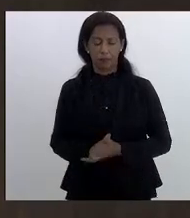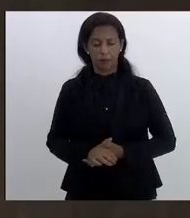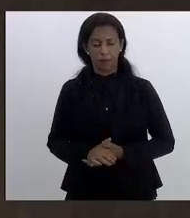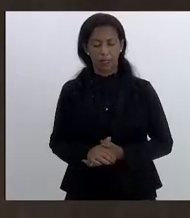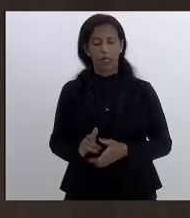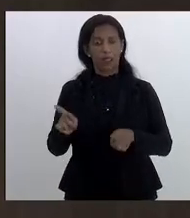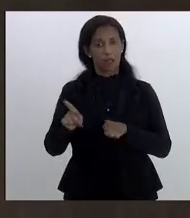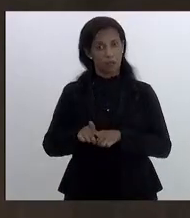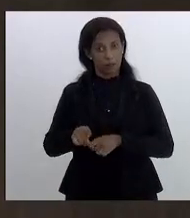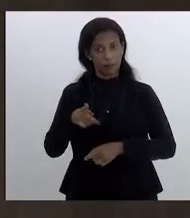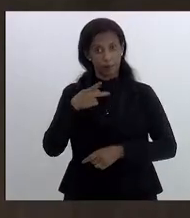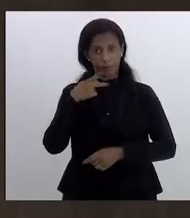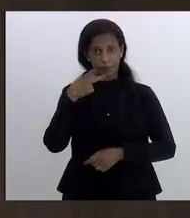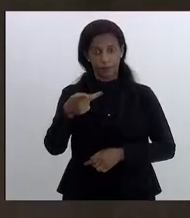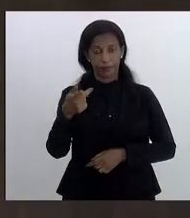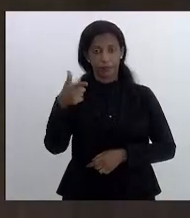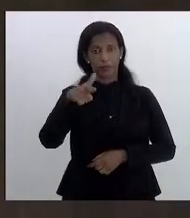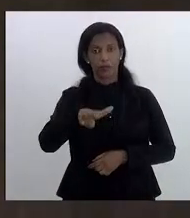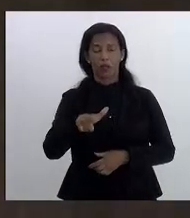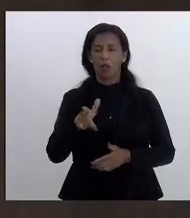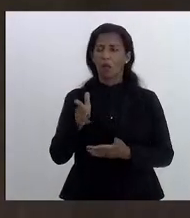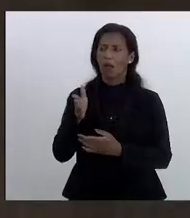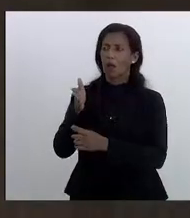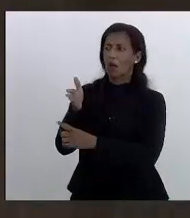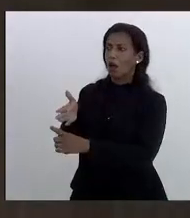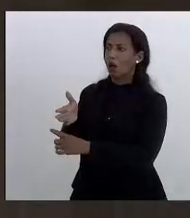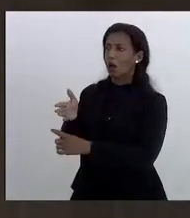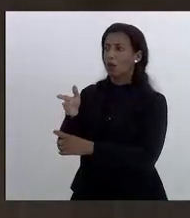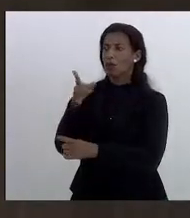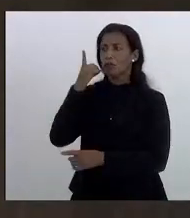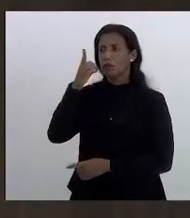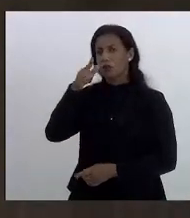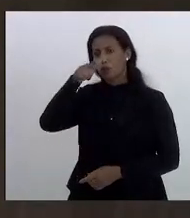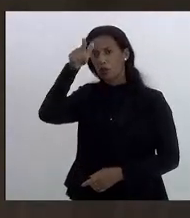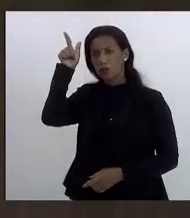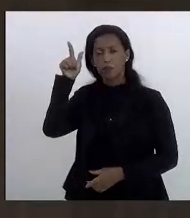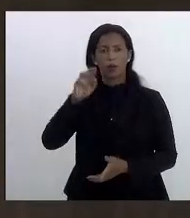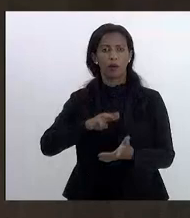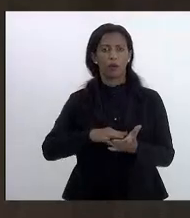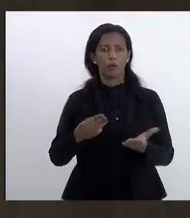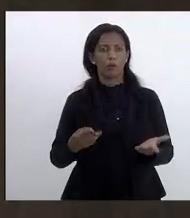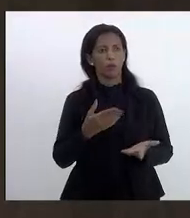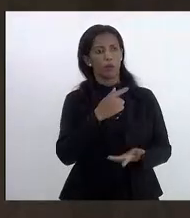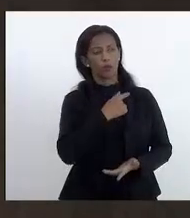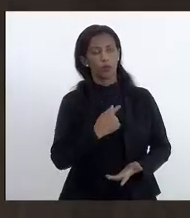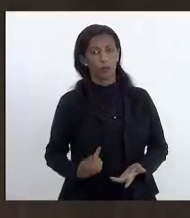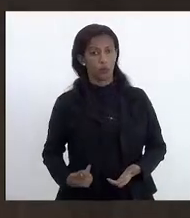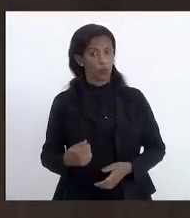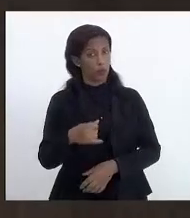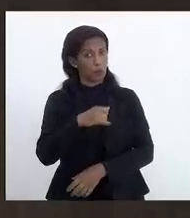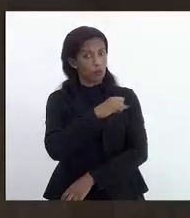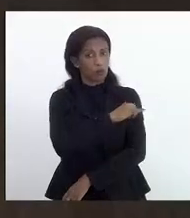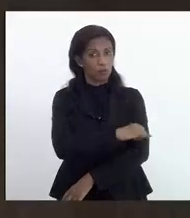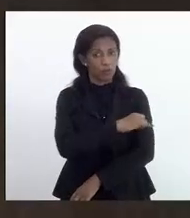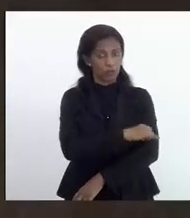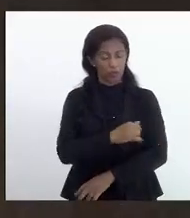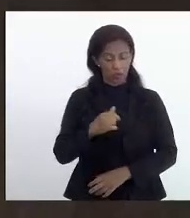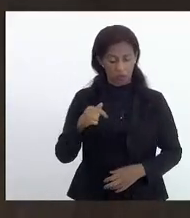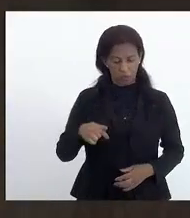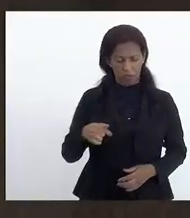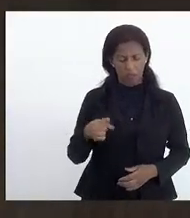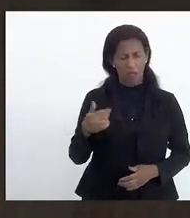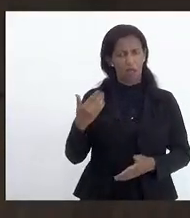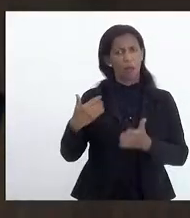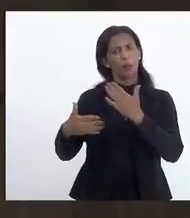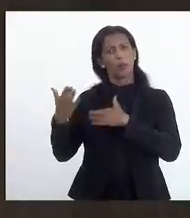dizer mais uma vez ao deputado Luiz Paulo, aos membros do governo, que o Rio de Janeiro, neste, apresentei há pouco